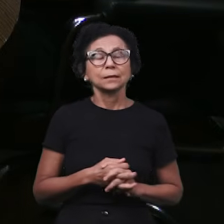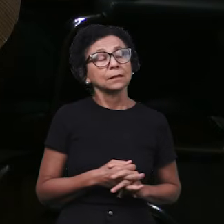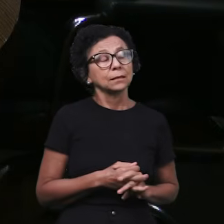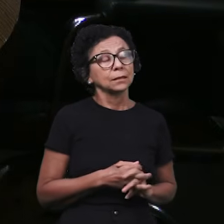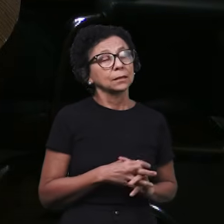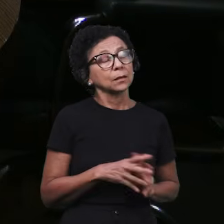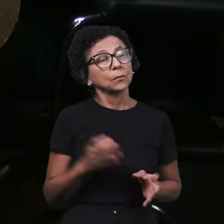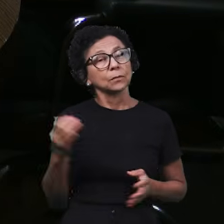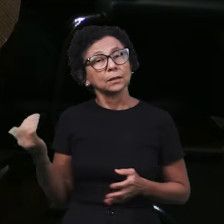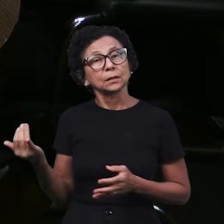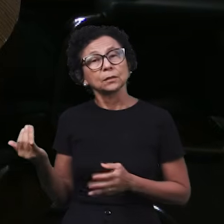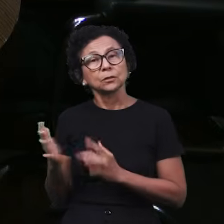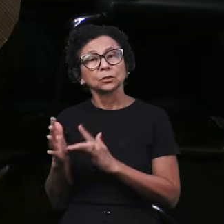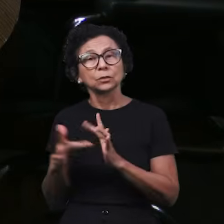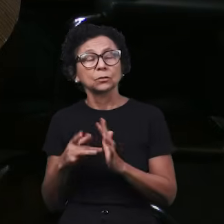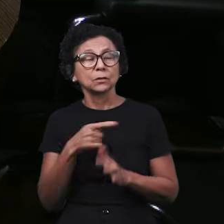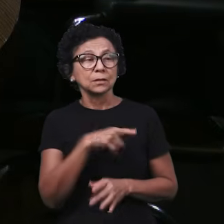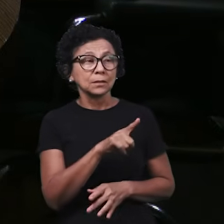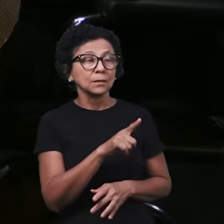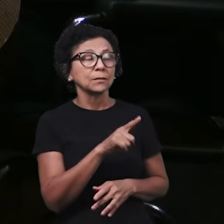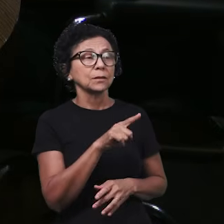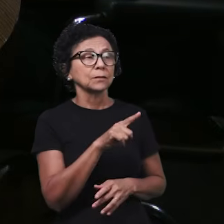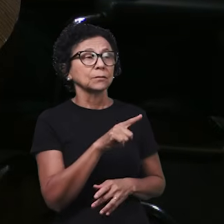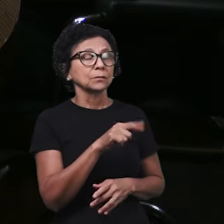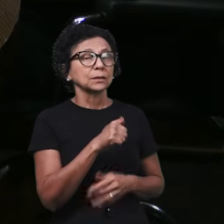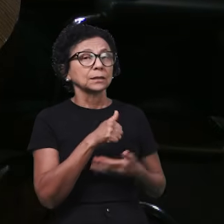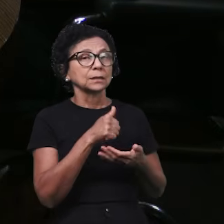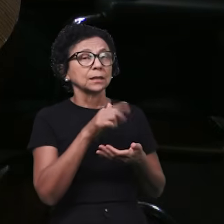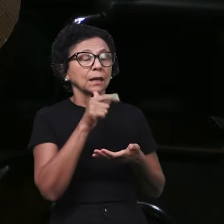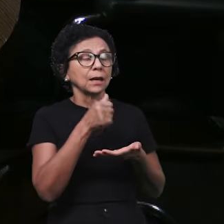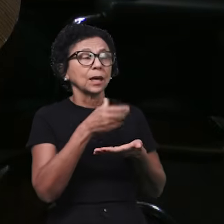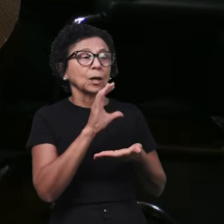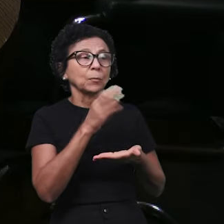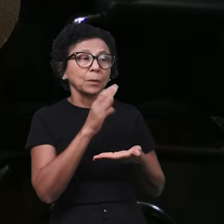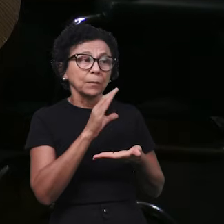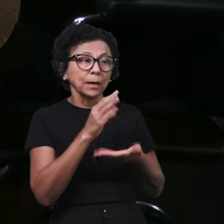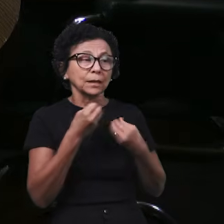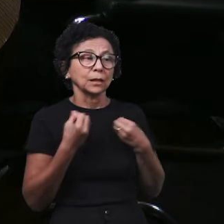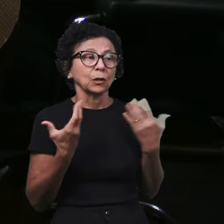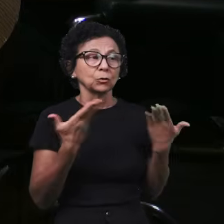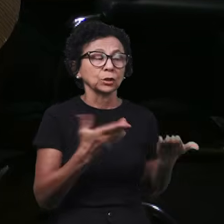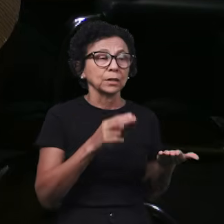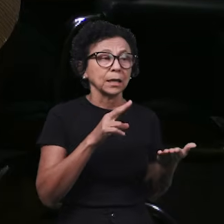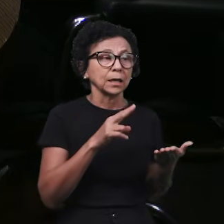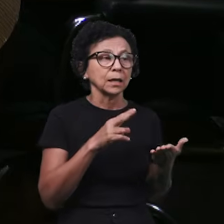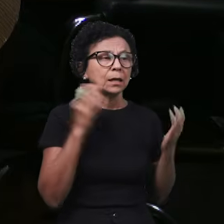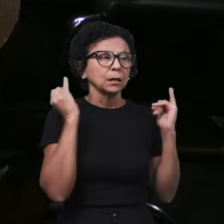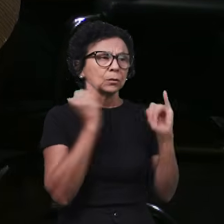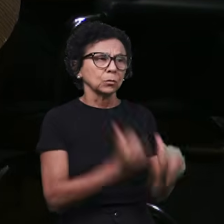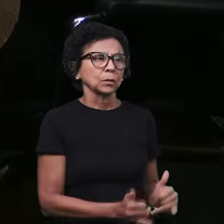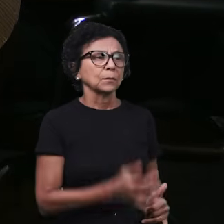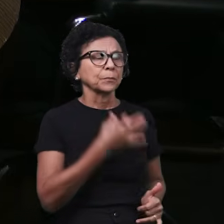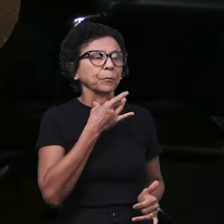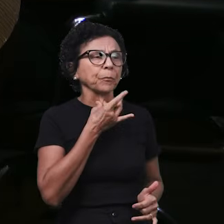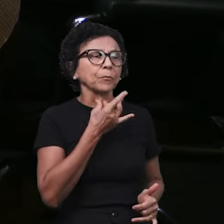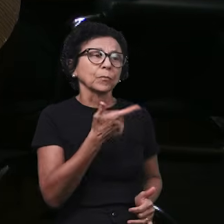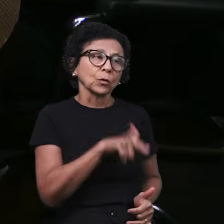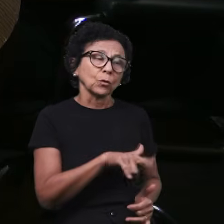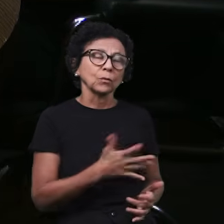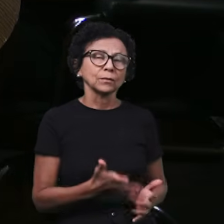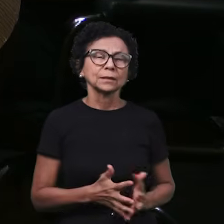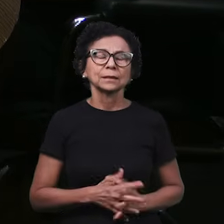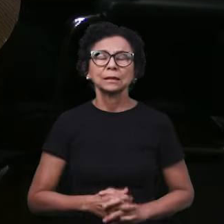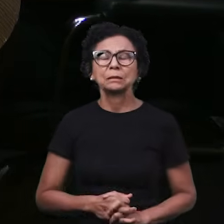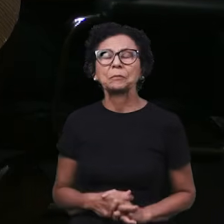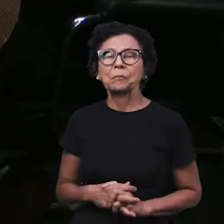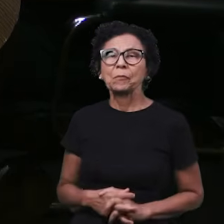Ela ia conhecer a palavra, a história de Israel. Então ela não se atentou para isso, ela não teve sensibilidade do Espírito Santo para entender isso, né? Porque ela estava ligada